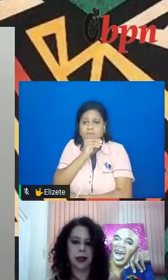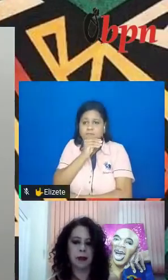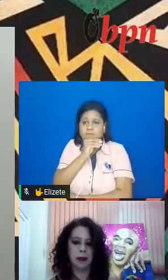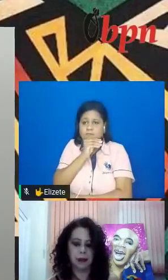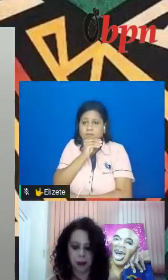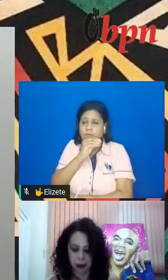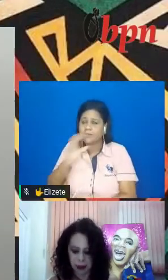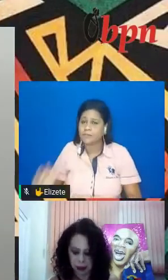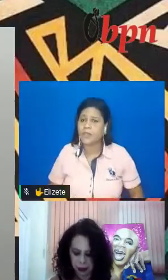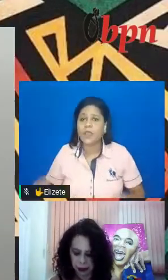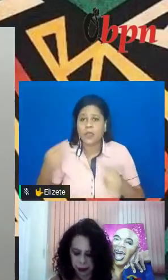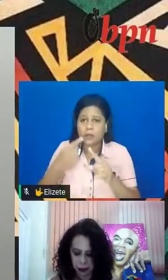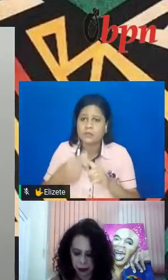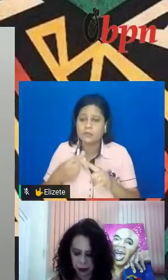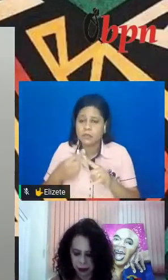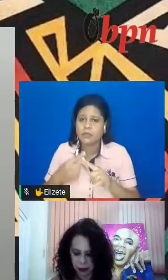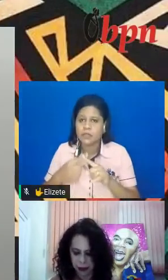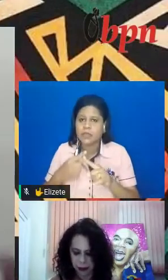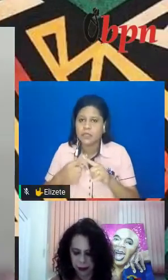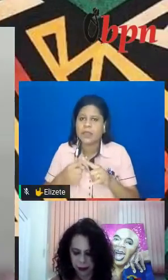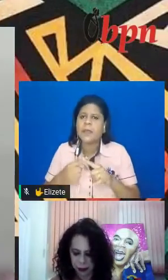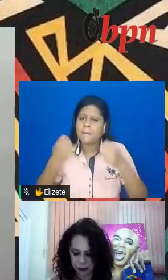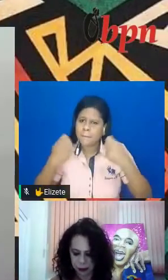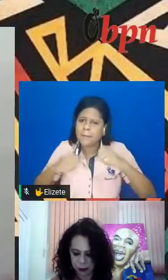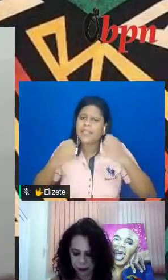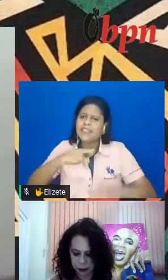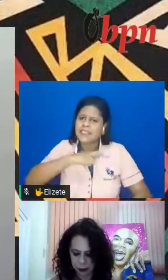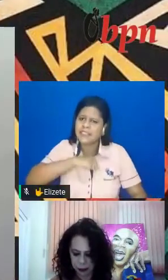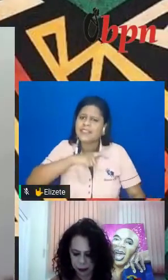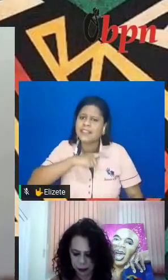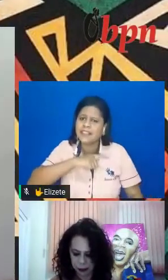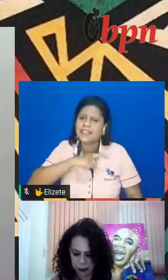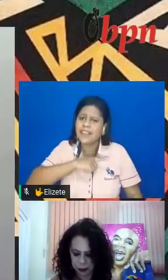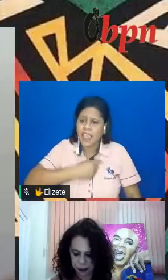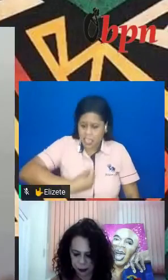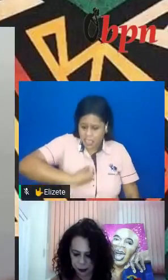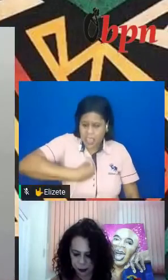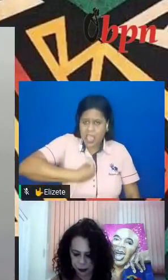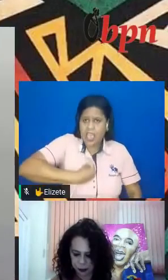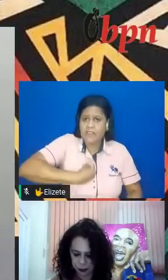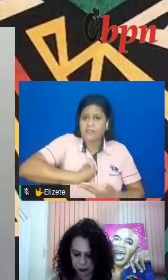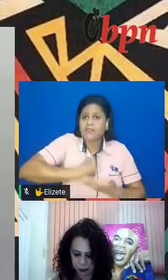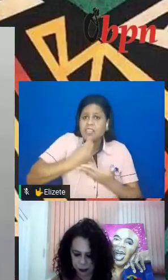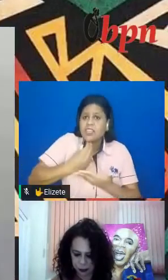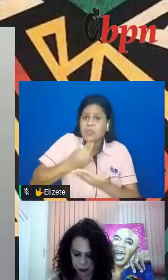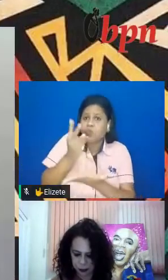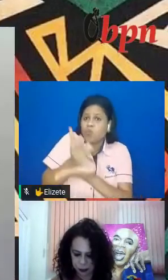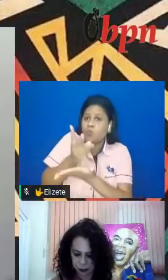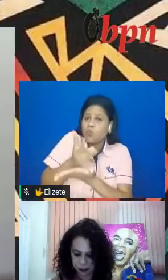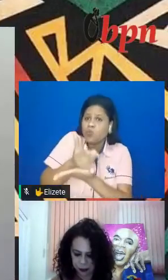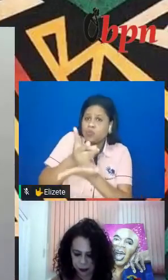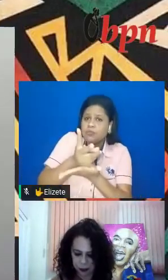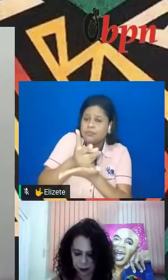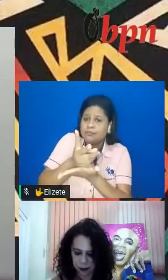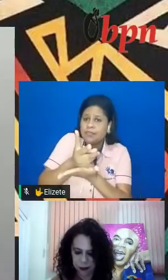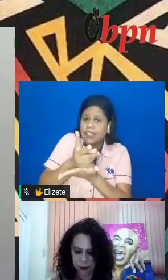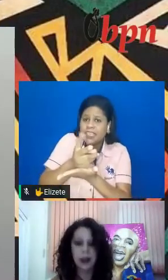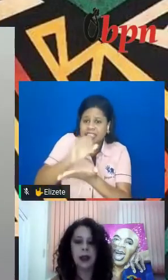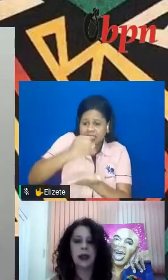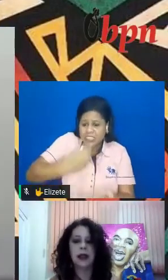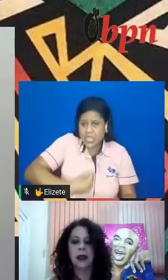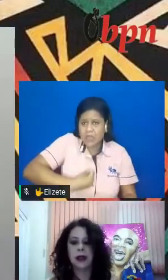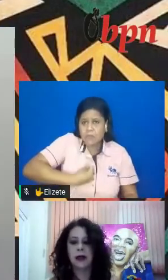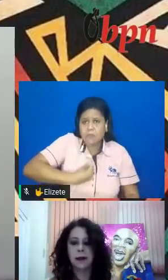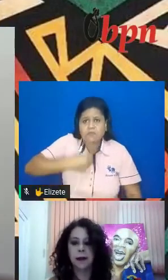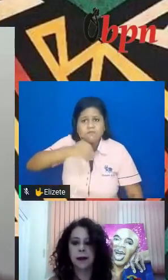Porque você tem que garantir pelo menos a vida, porque se você não garante a vida, você não garante